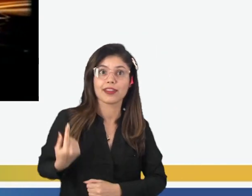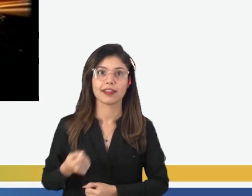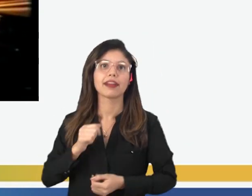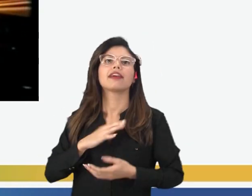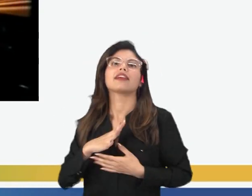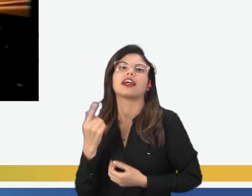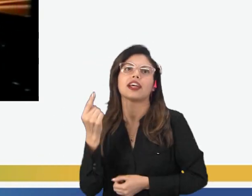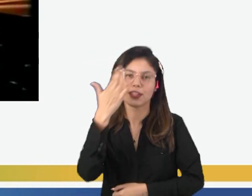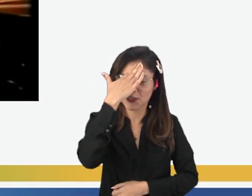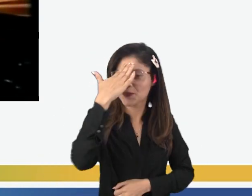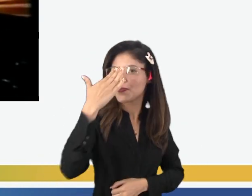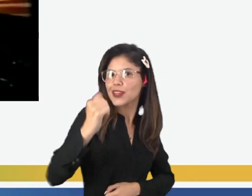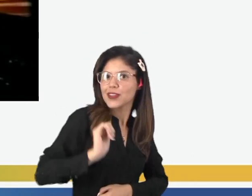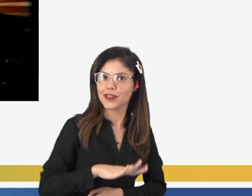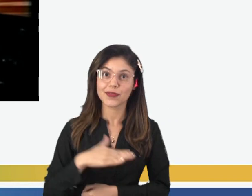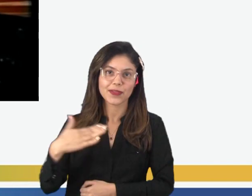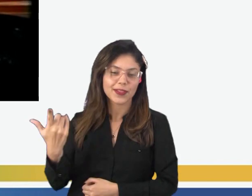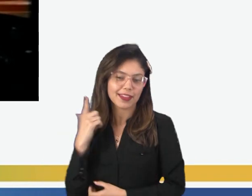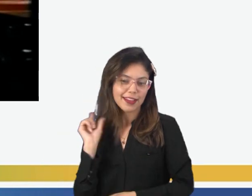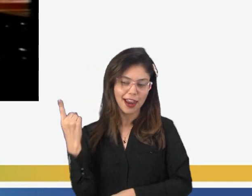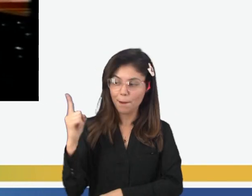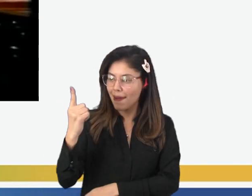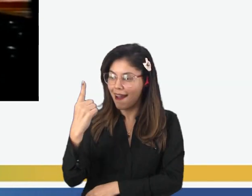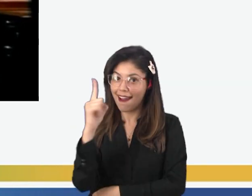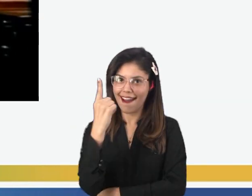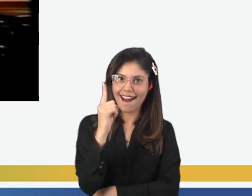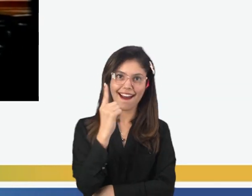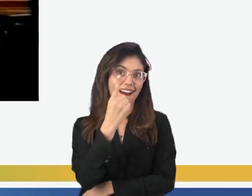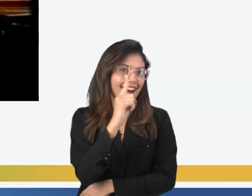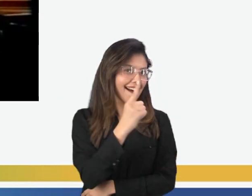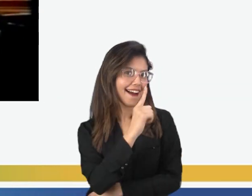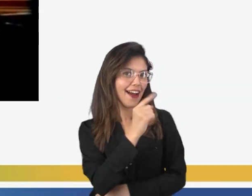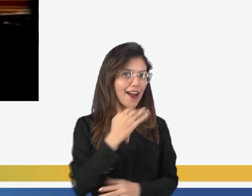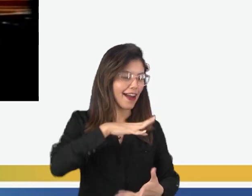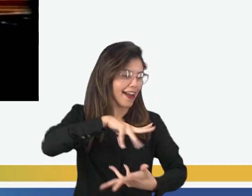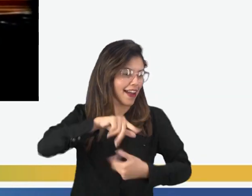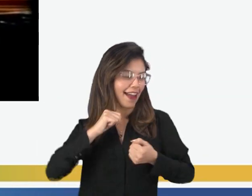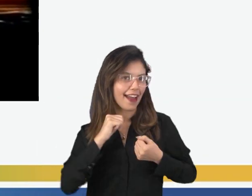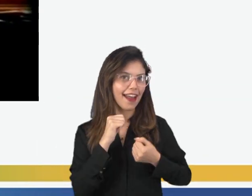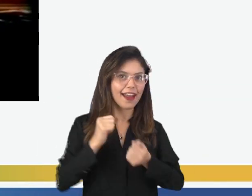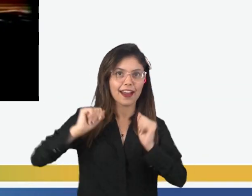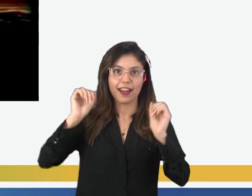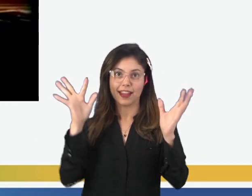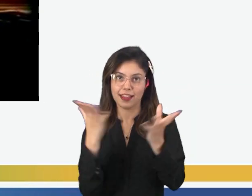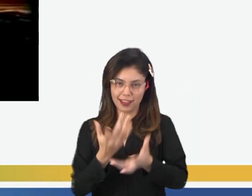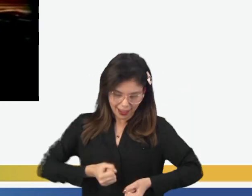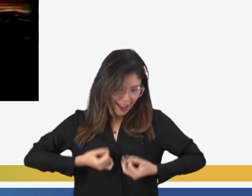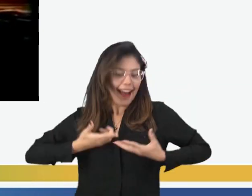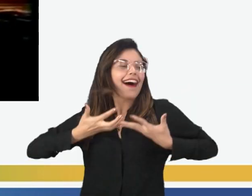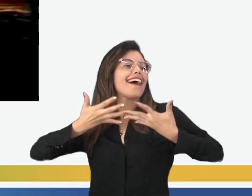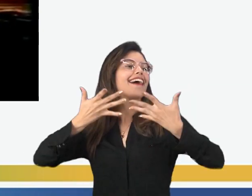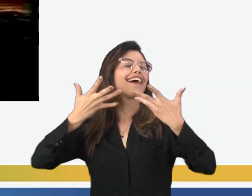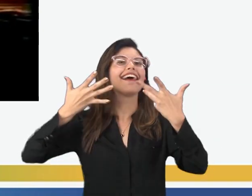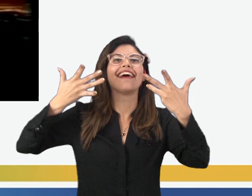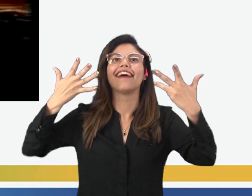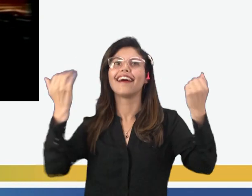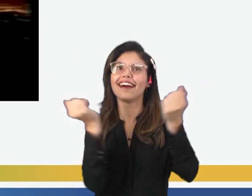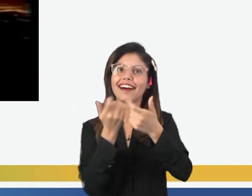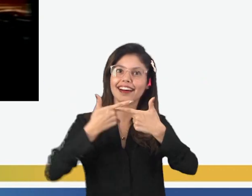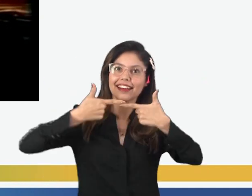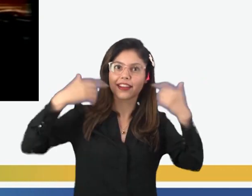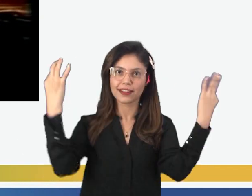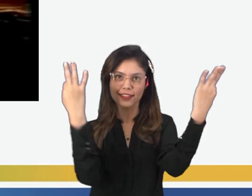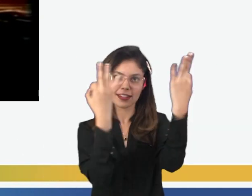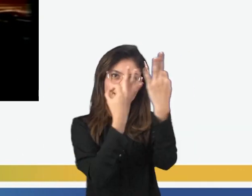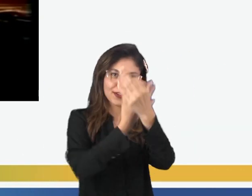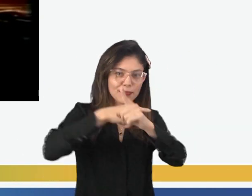Ah, se ela soubesse que quando ela passa, o mundo inteirinho se enche de graça e